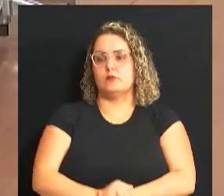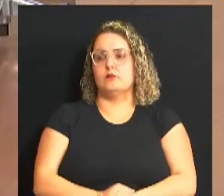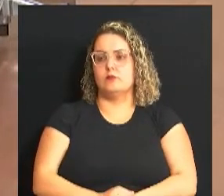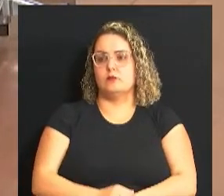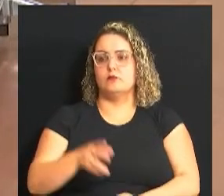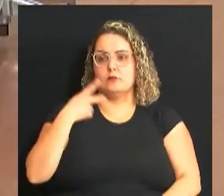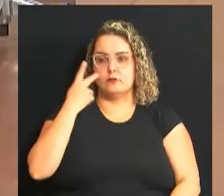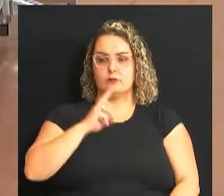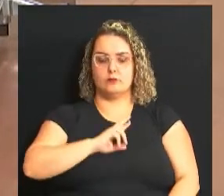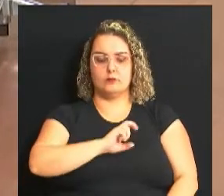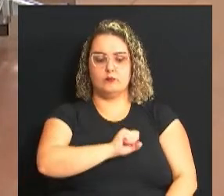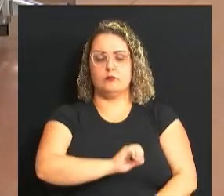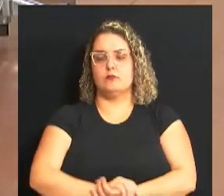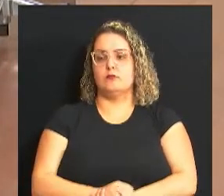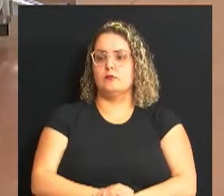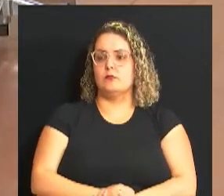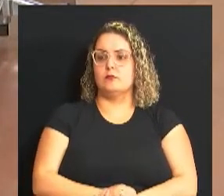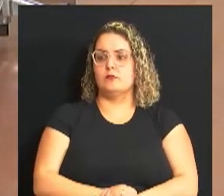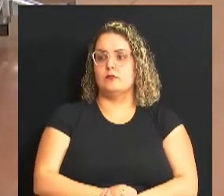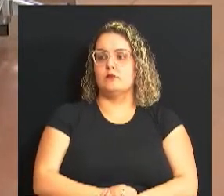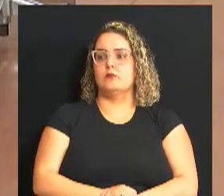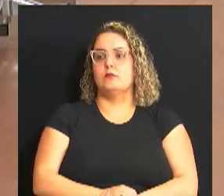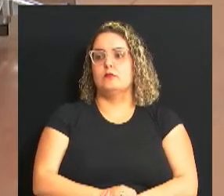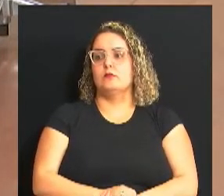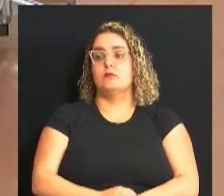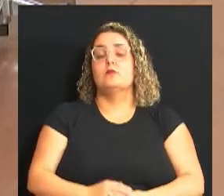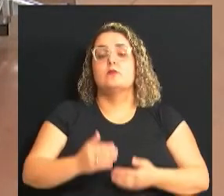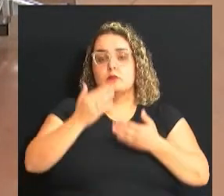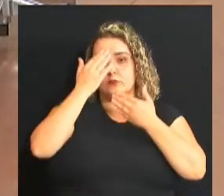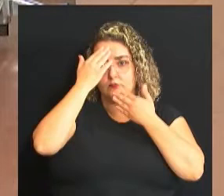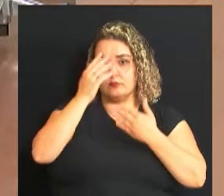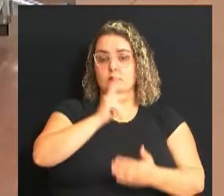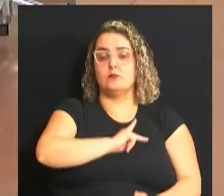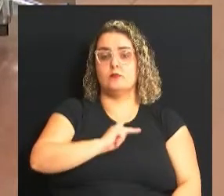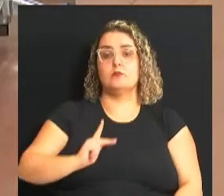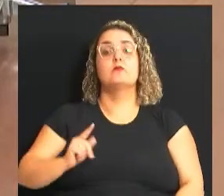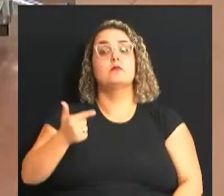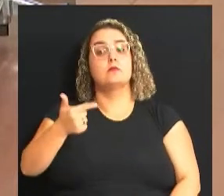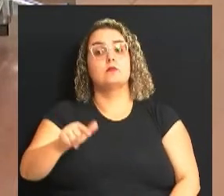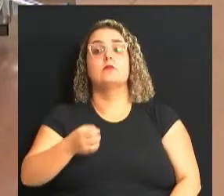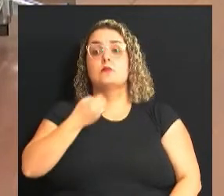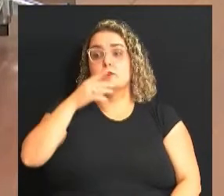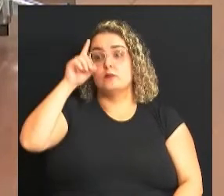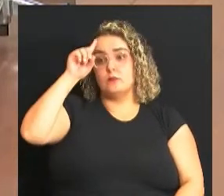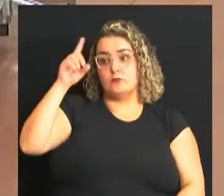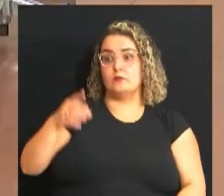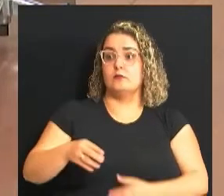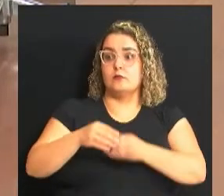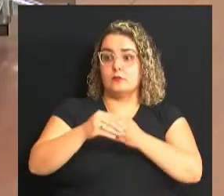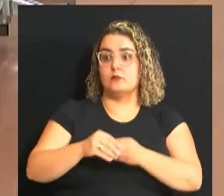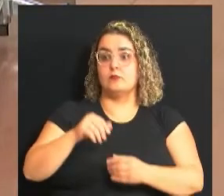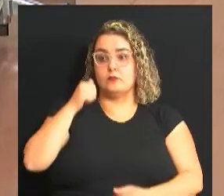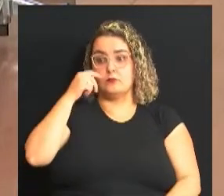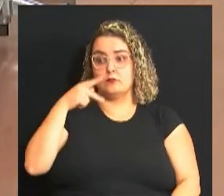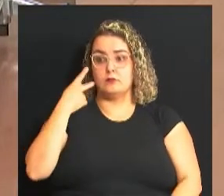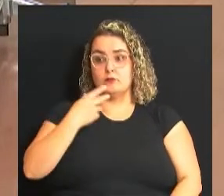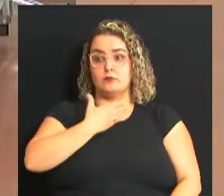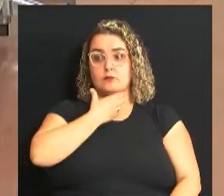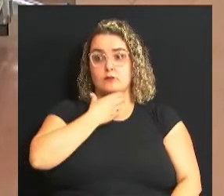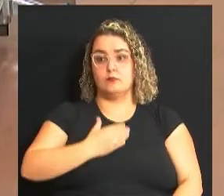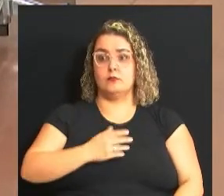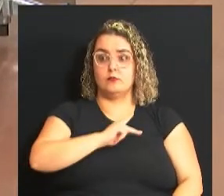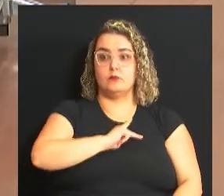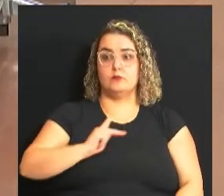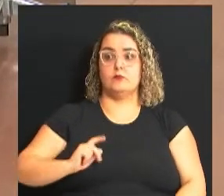vereador Luiz Carlos Rossini. Obrigado, presidente. Mais uma vez, bom dia. Cumprimentar o vereador Carmo Luiz, que preside essa